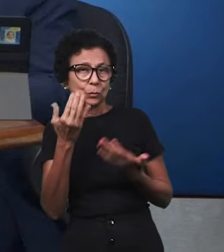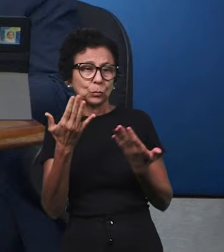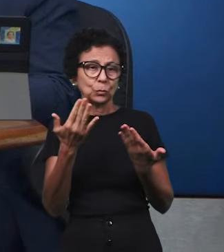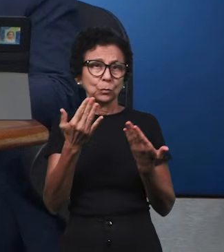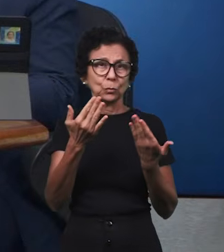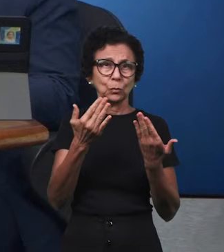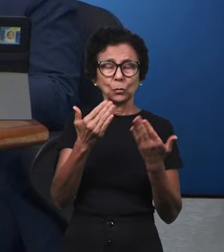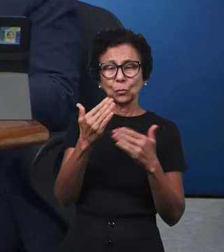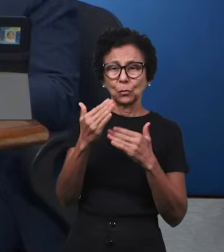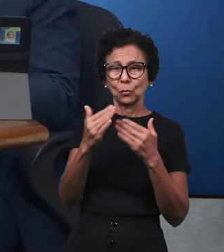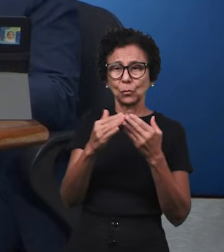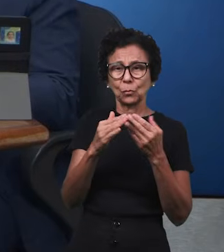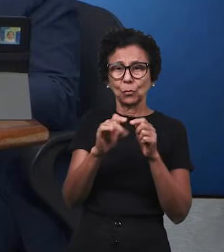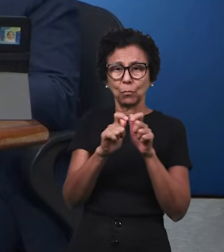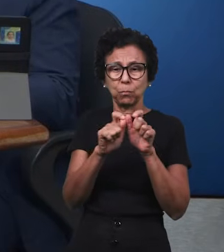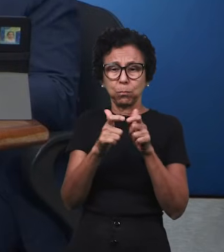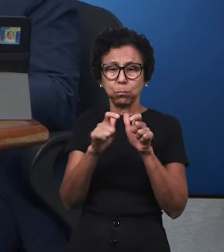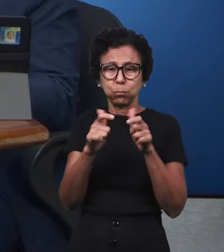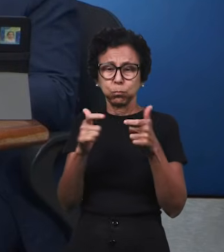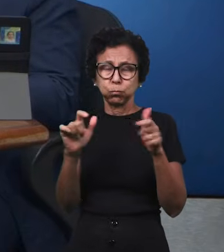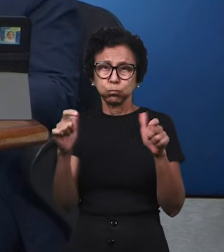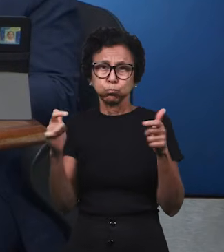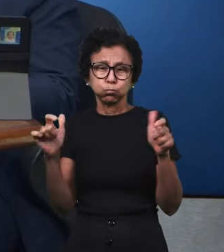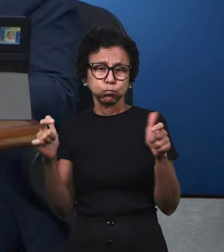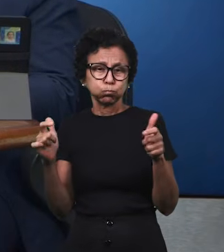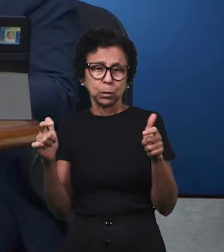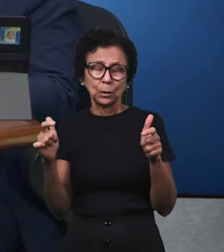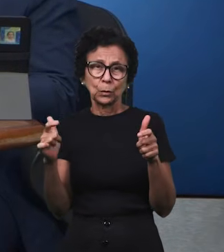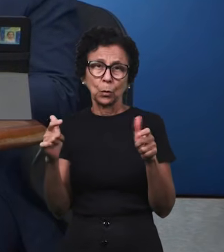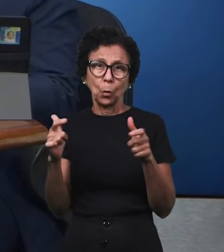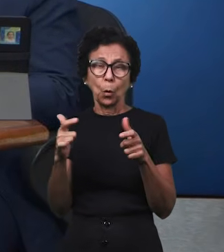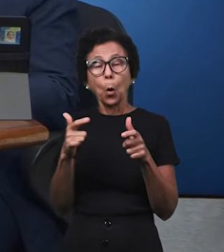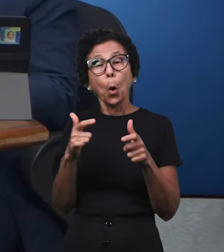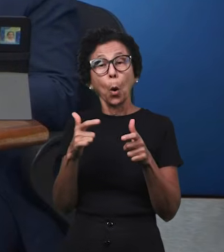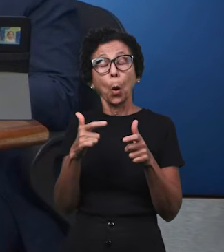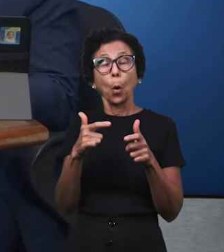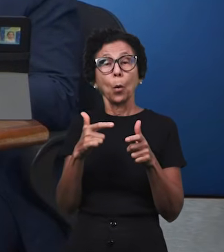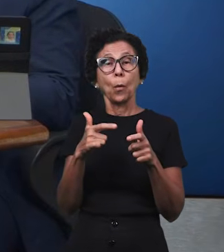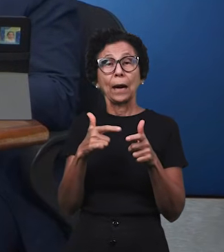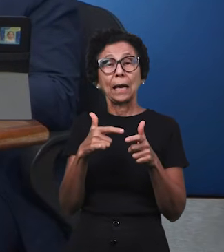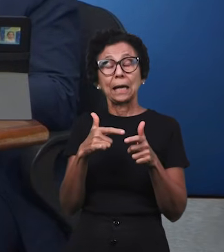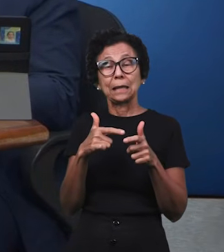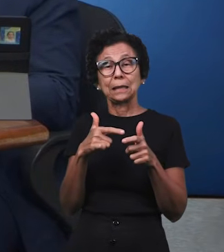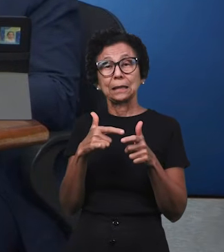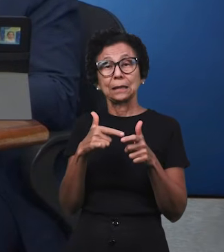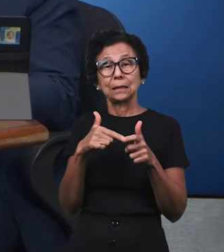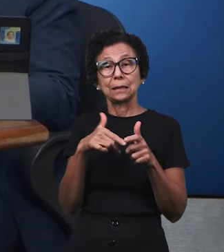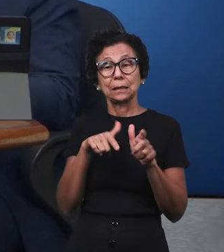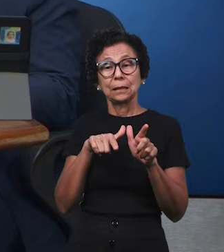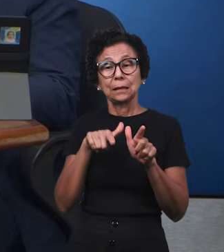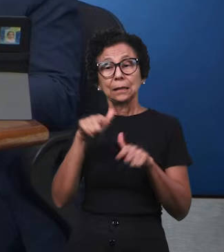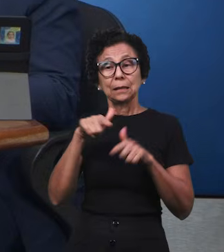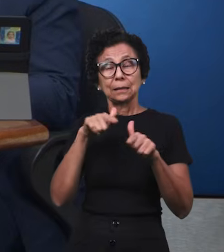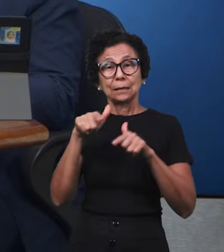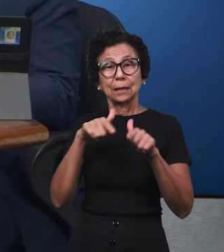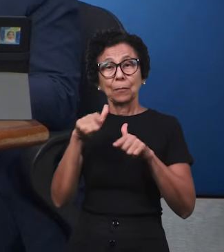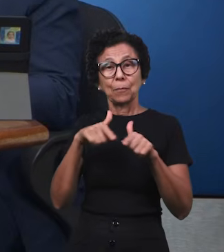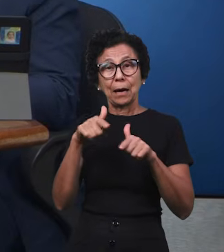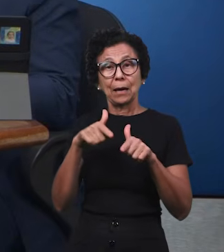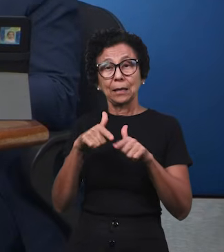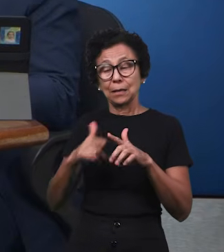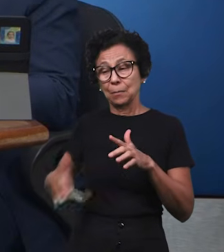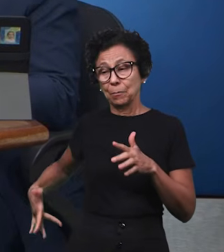faz aumenta de tamanho, ou ele aumenta o trabalho que ele faz, né? Existem